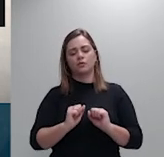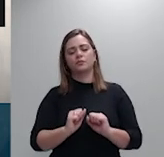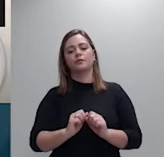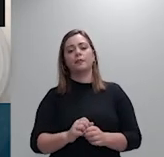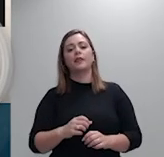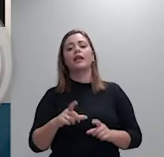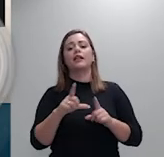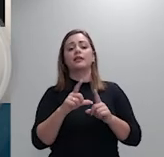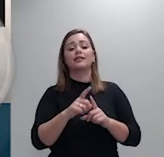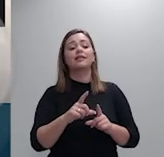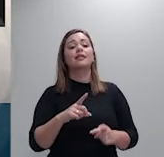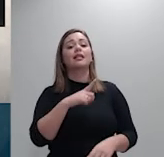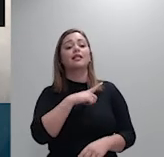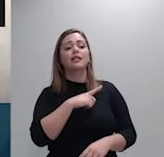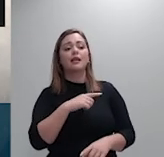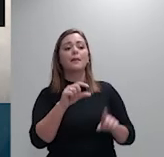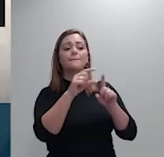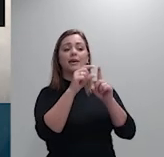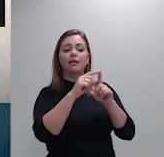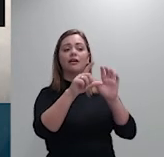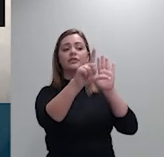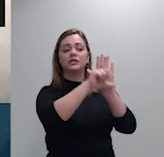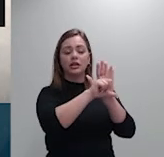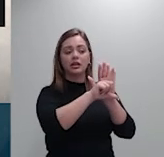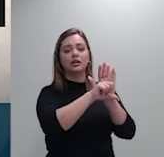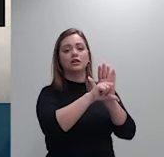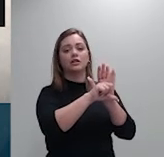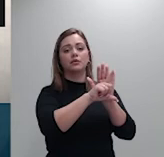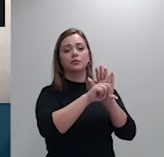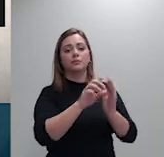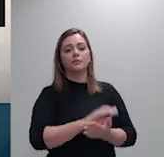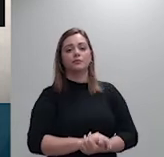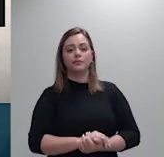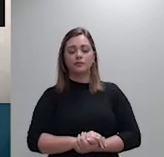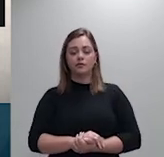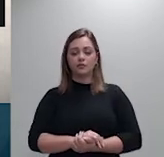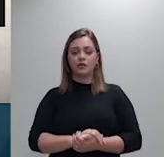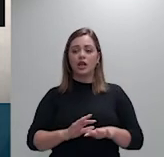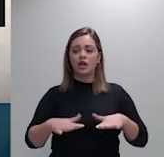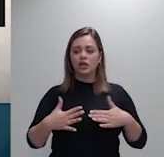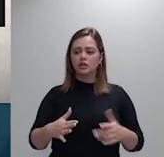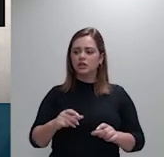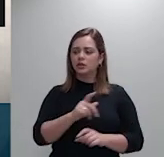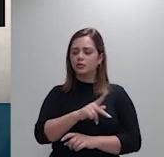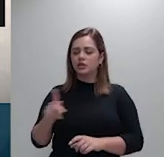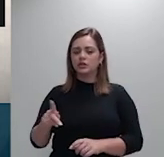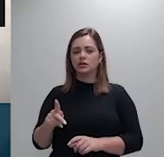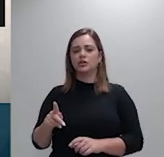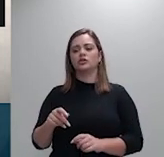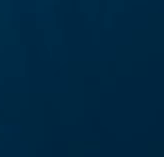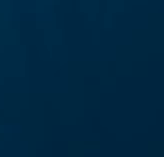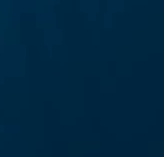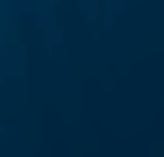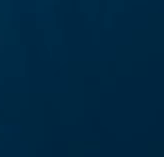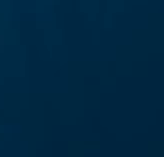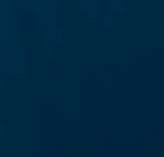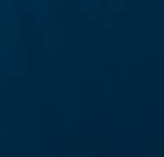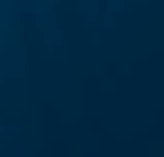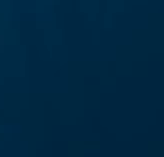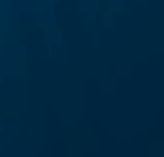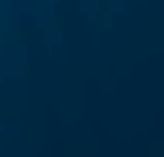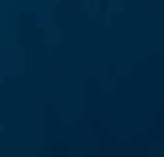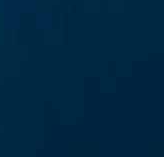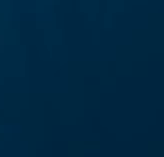e que a técnica do contraditório diferido já foi eleita pelo legislador em outras oportunidades.